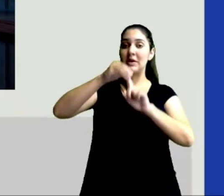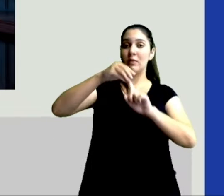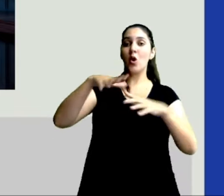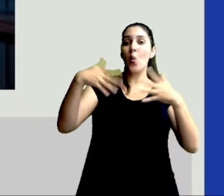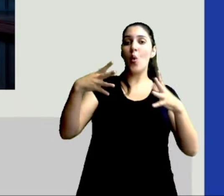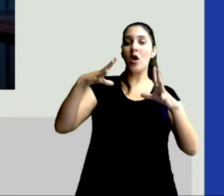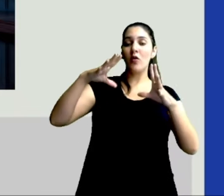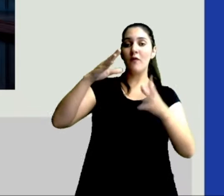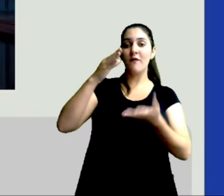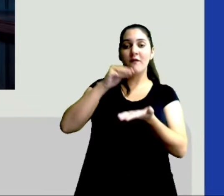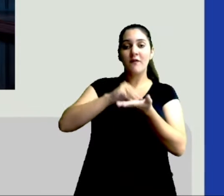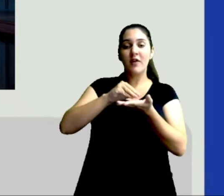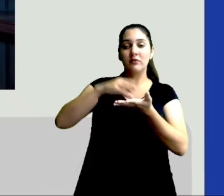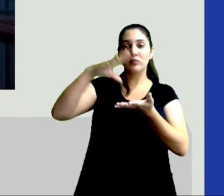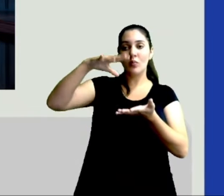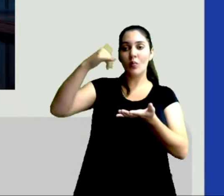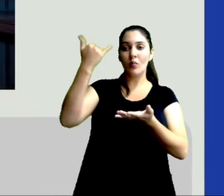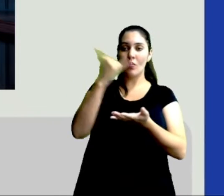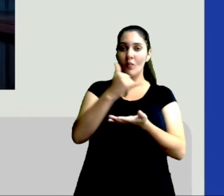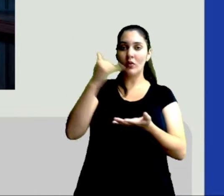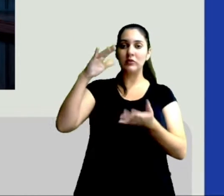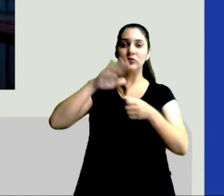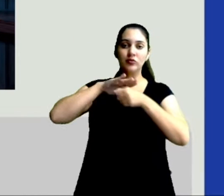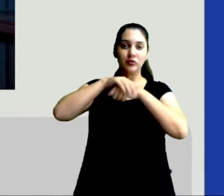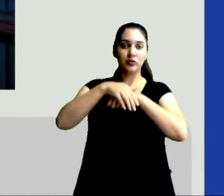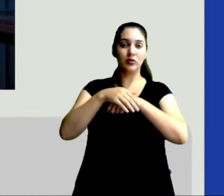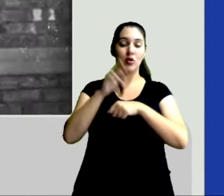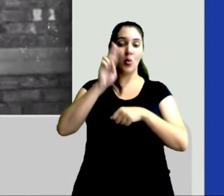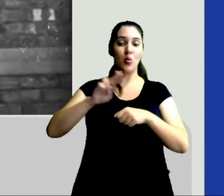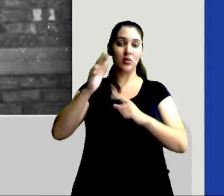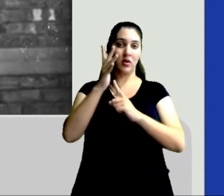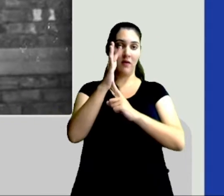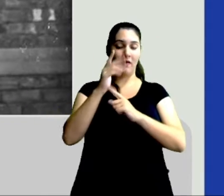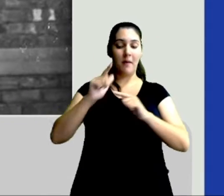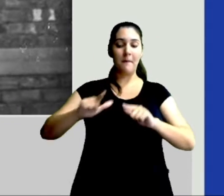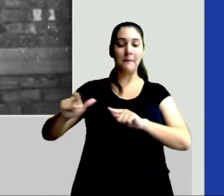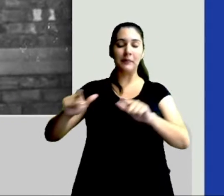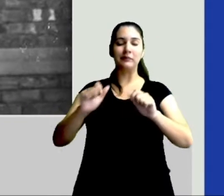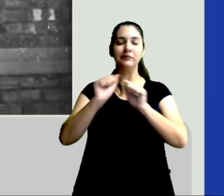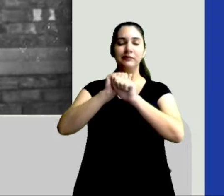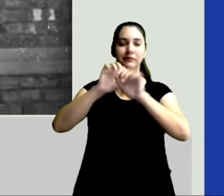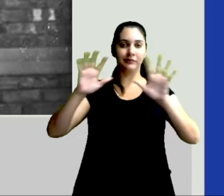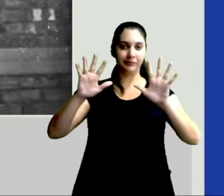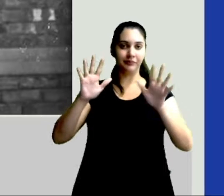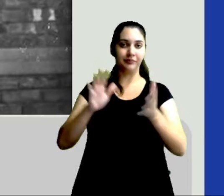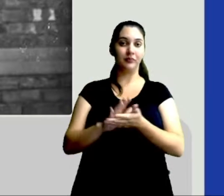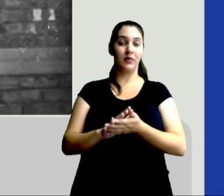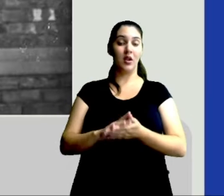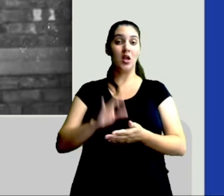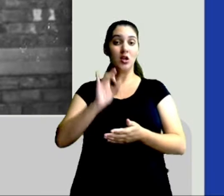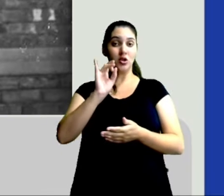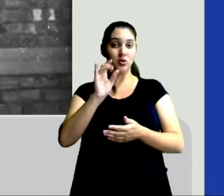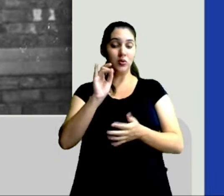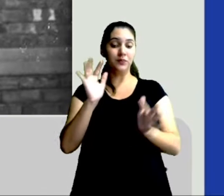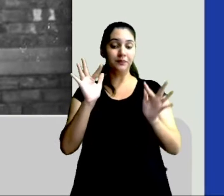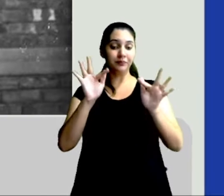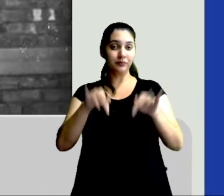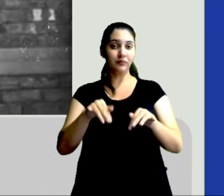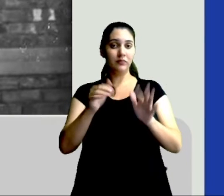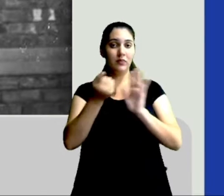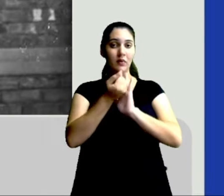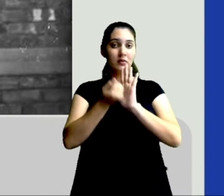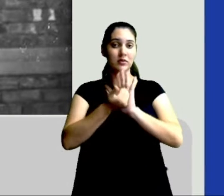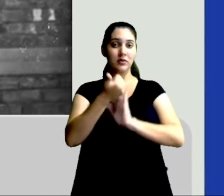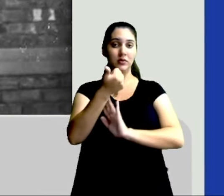noite, a gente então se utiliza das velas para iluminar esses espaços. Apenas no final do século